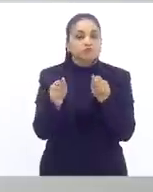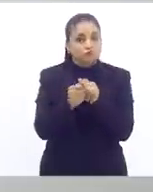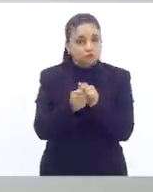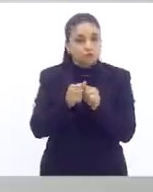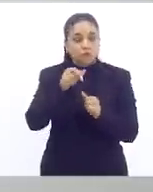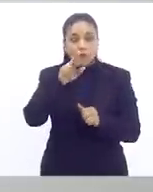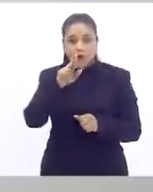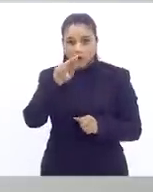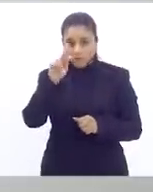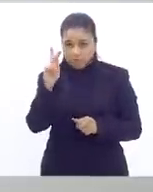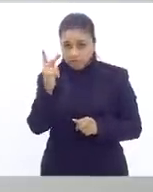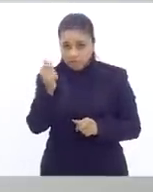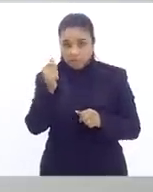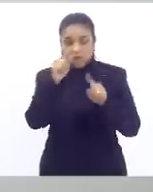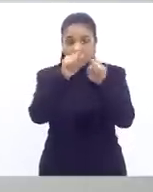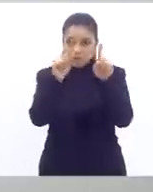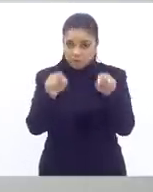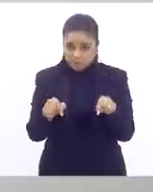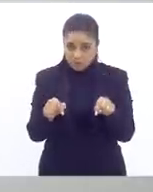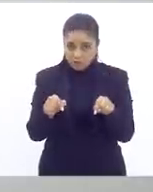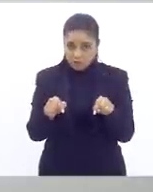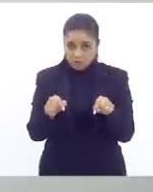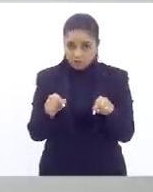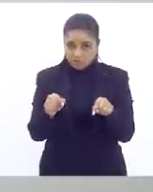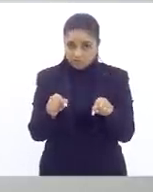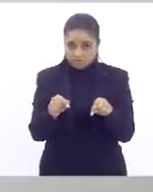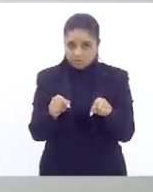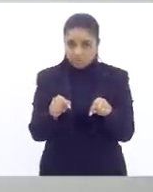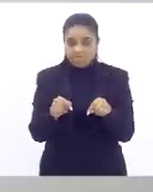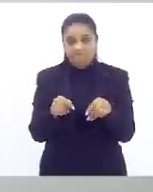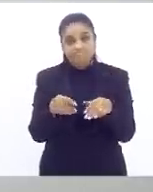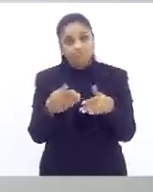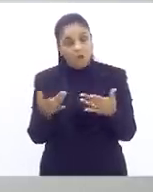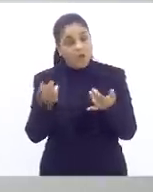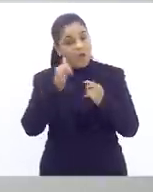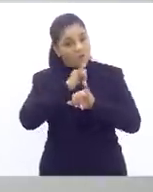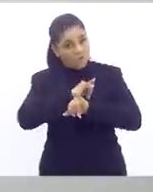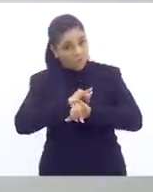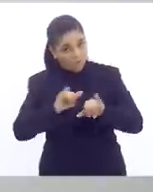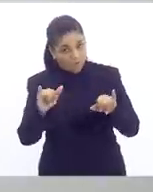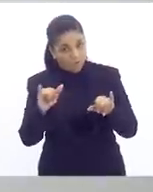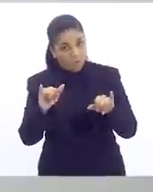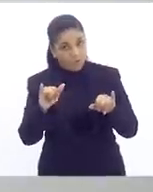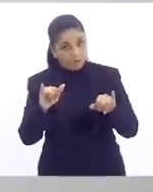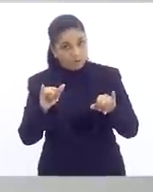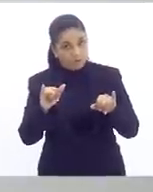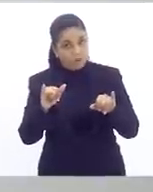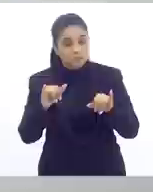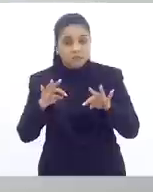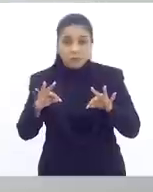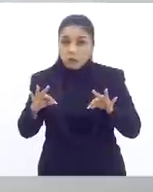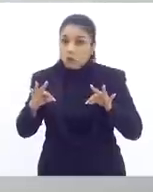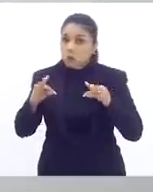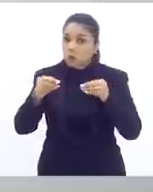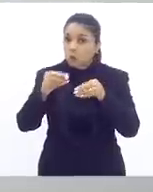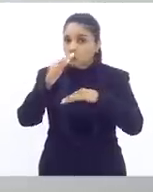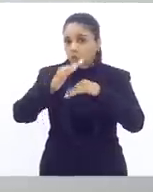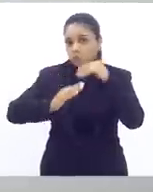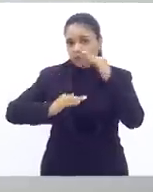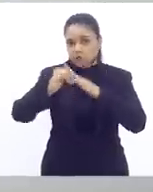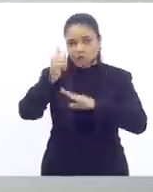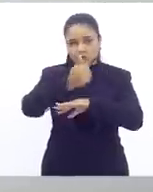aos seus servidores Então essa informação é para todos não é